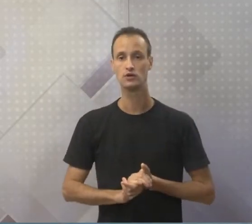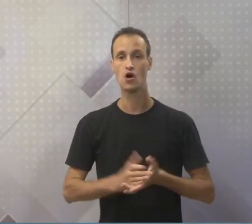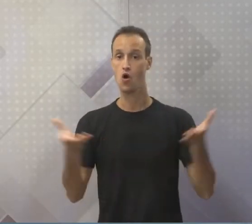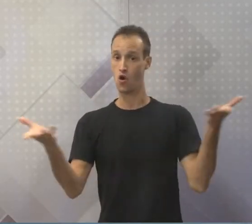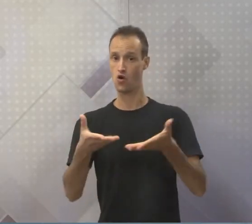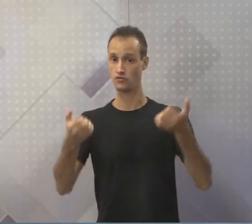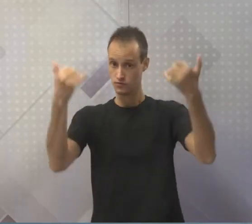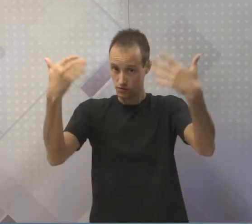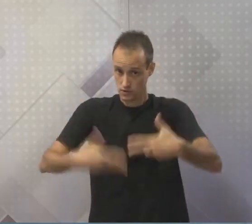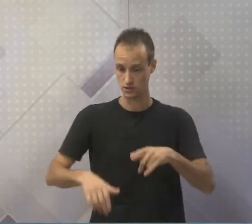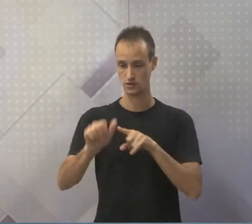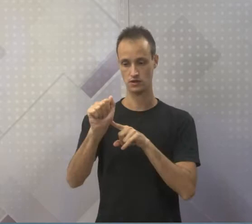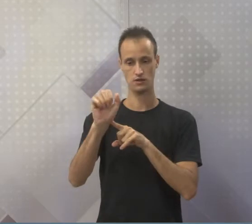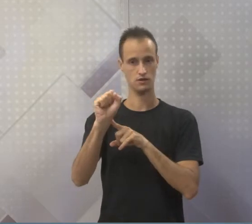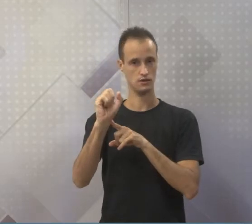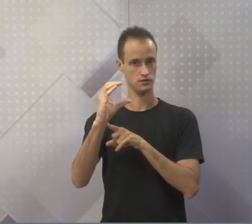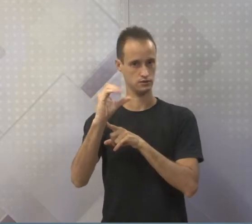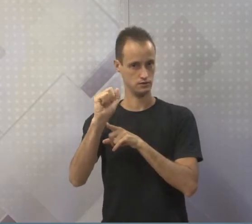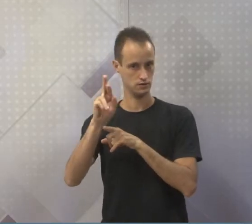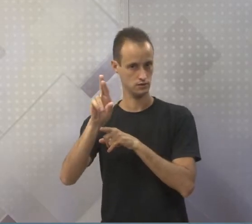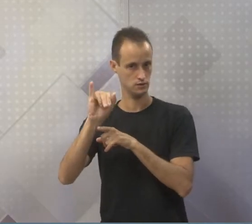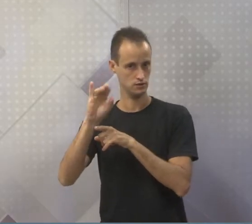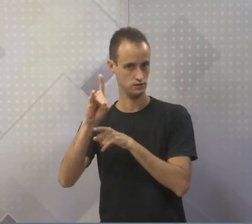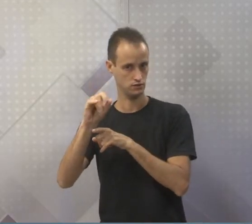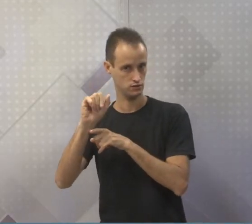de ascaridíase, de